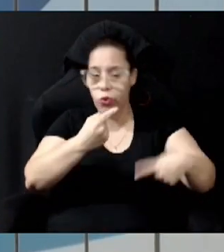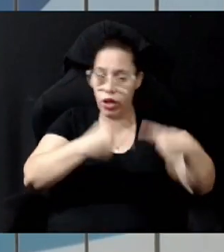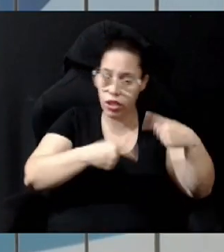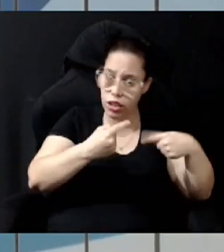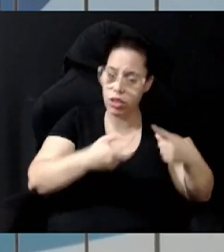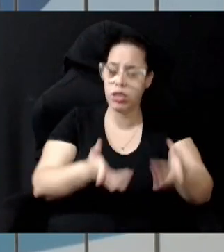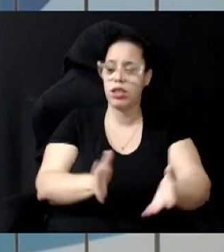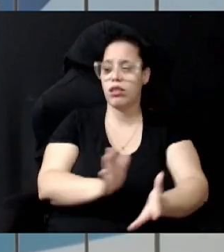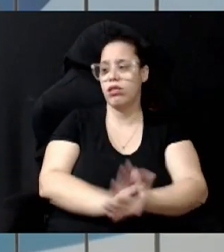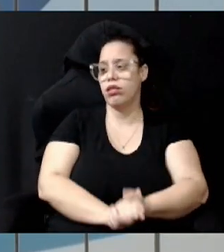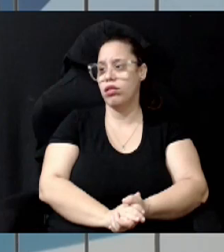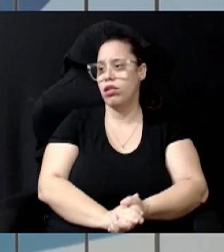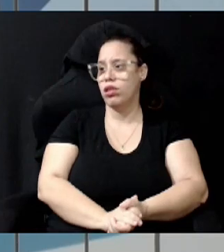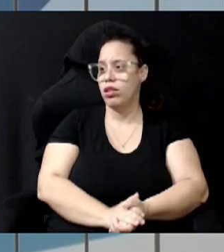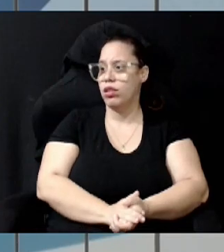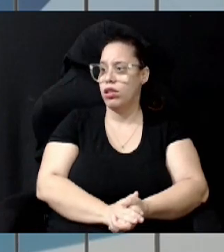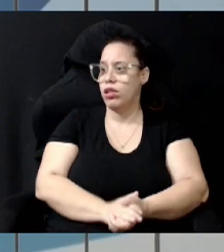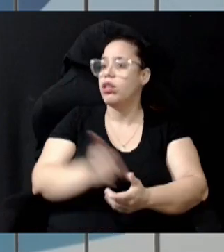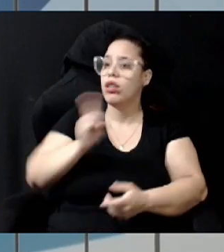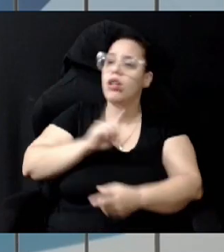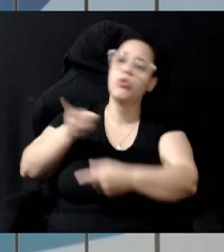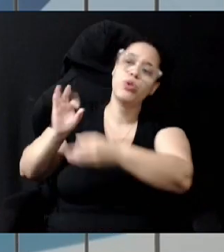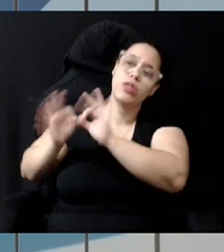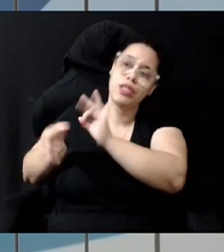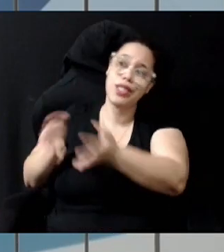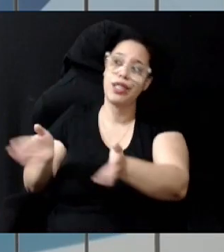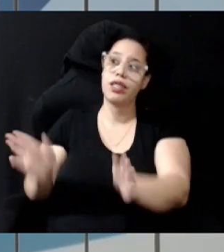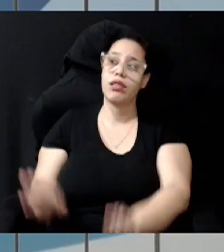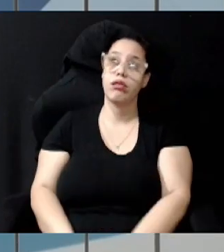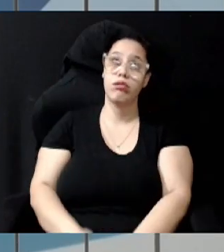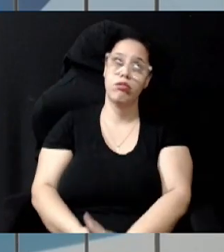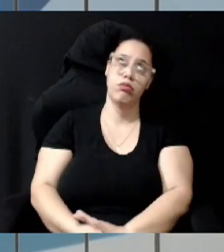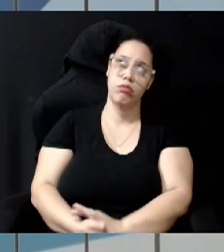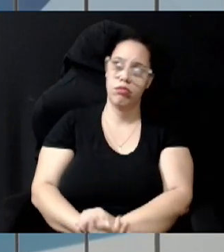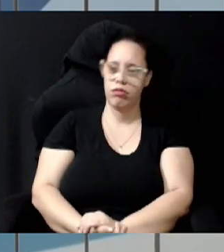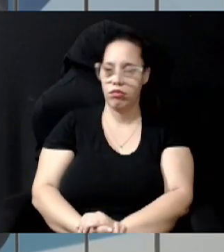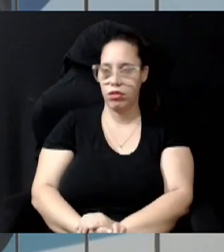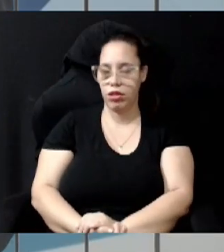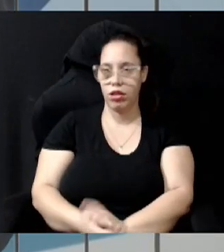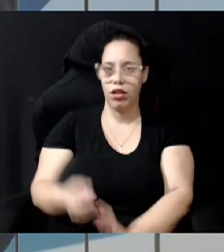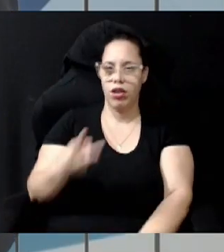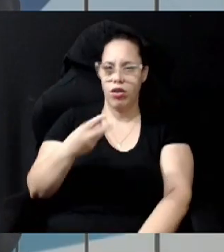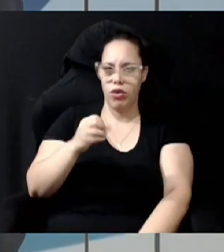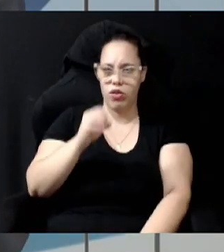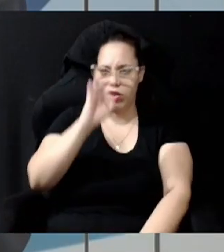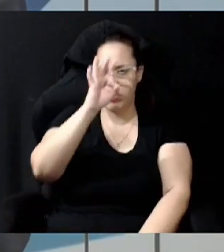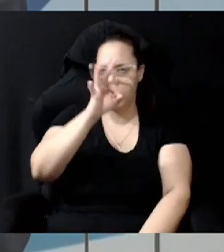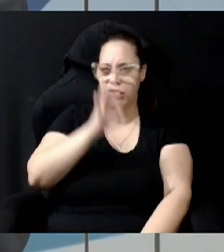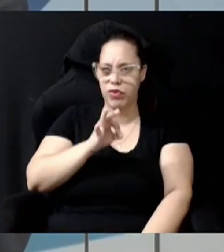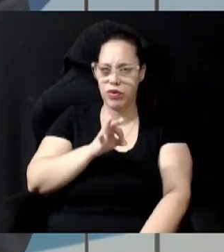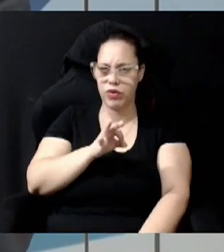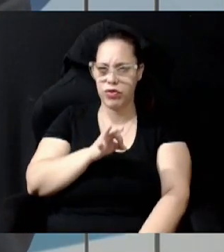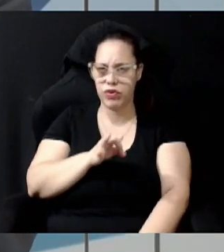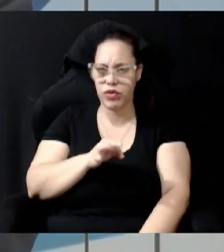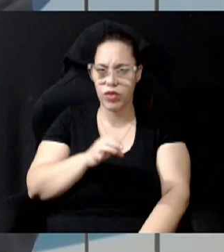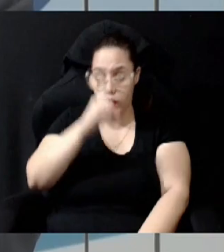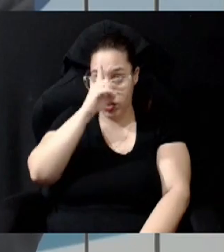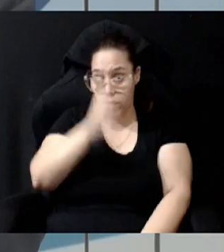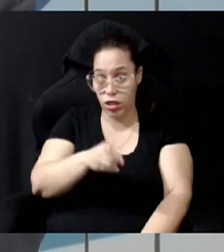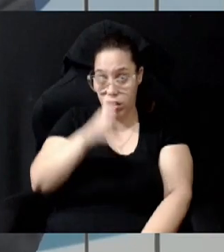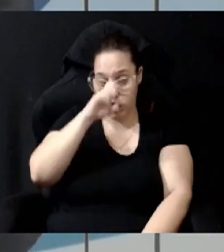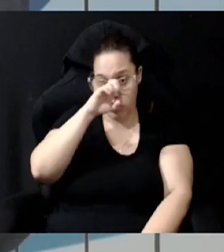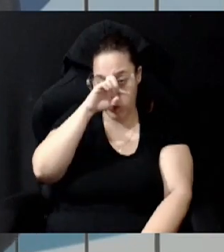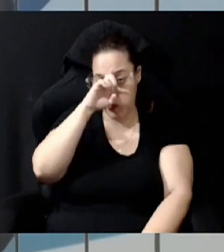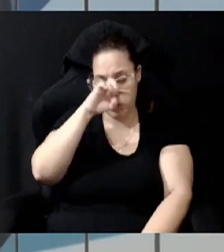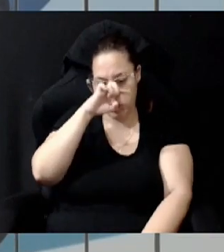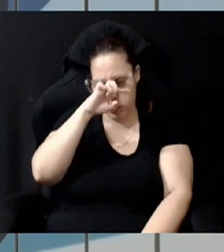esfera política. Tanto que, estatisticamente, menos de 20% das ações diretas de